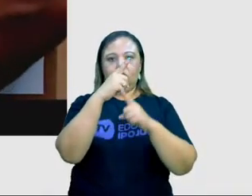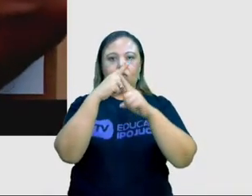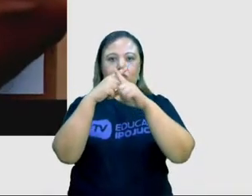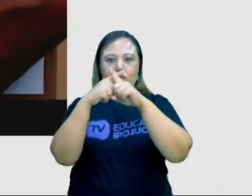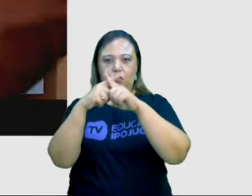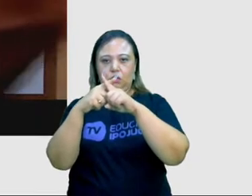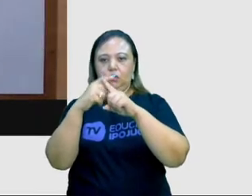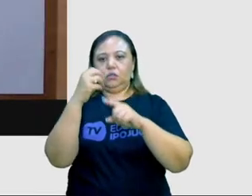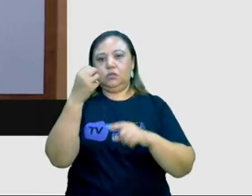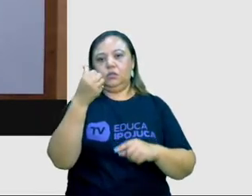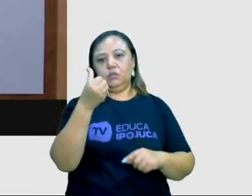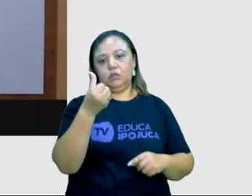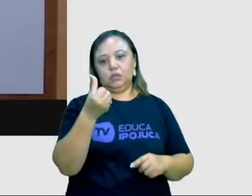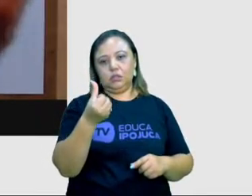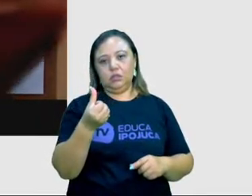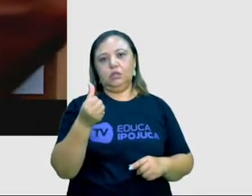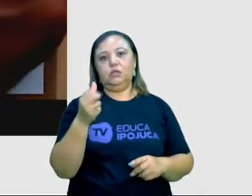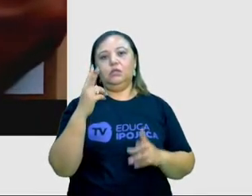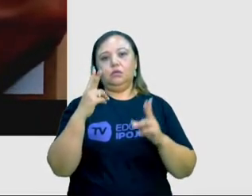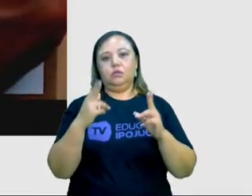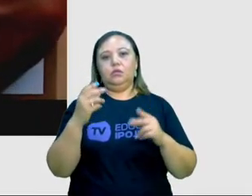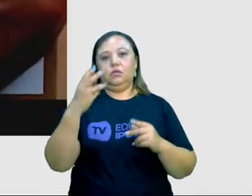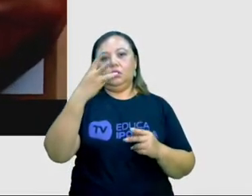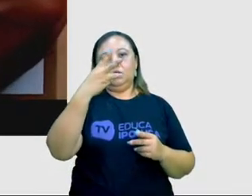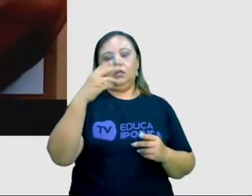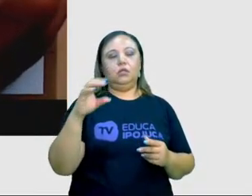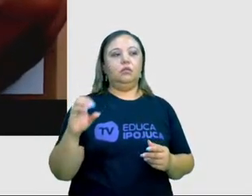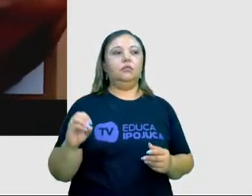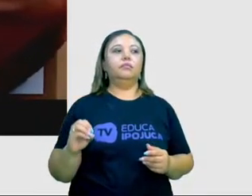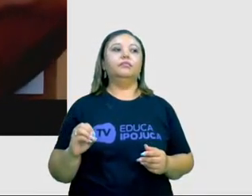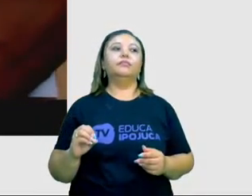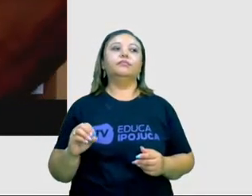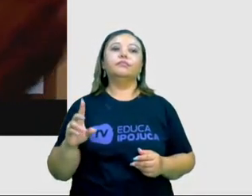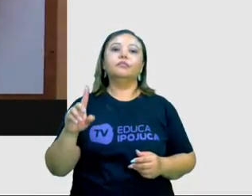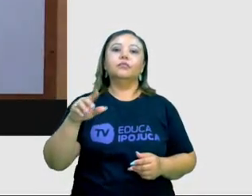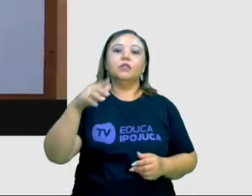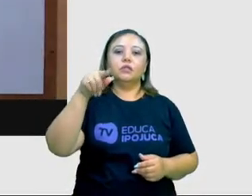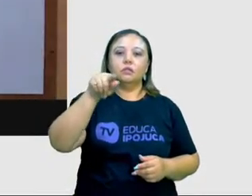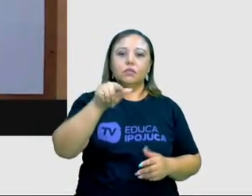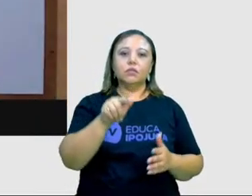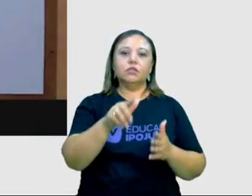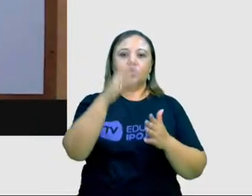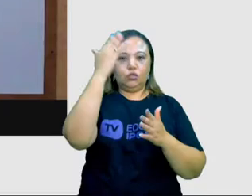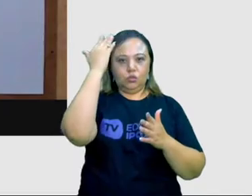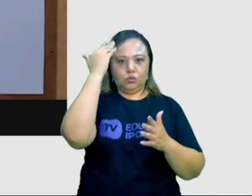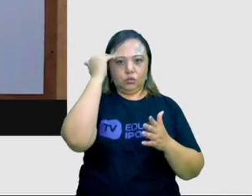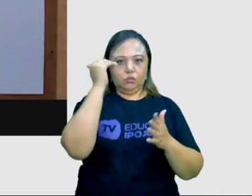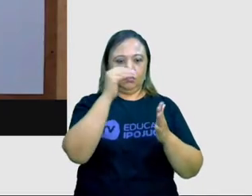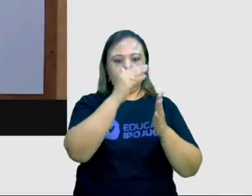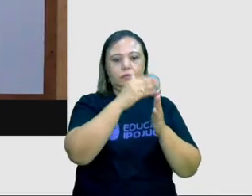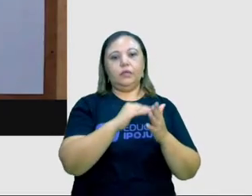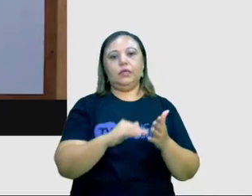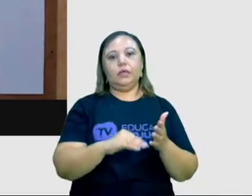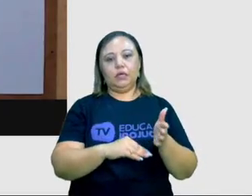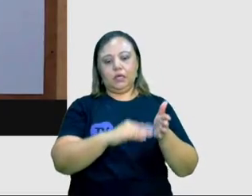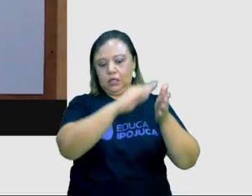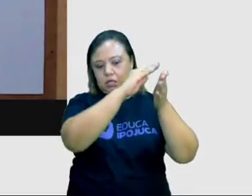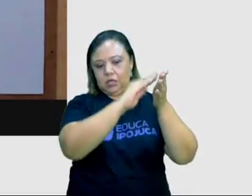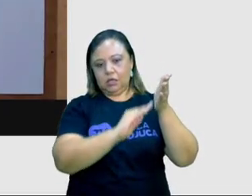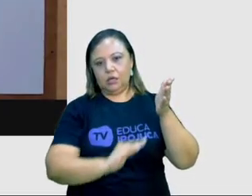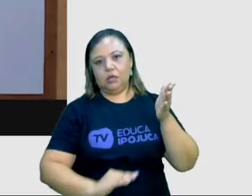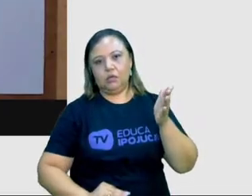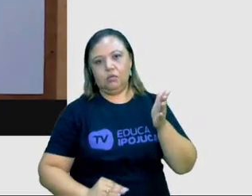igual a 30. Se você souber a tabuada, é claro, você não vai precisar fazer esses tracinhos para poder